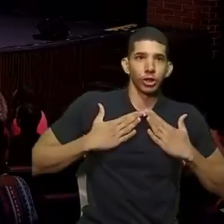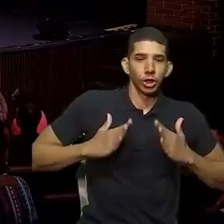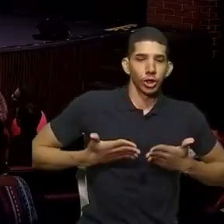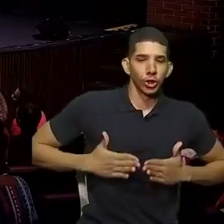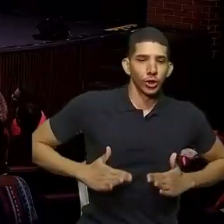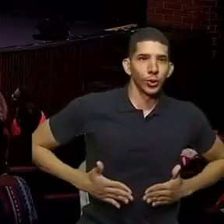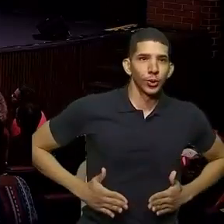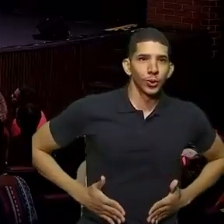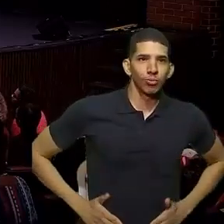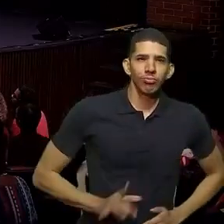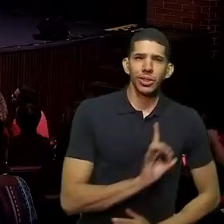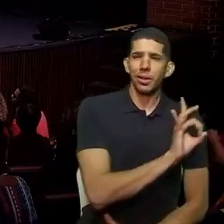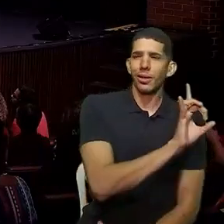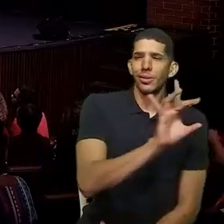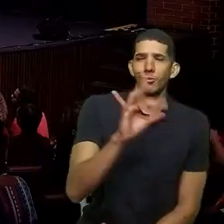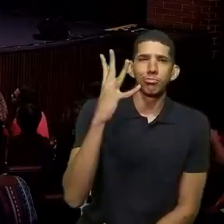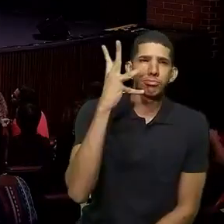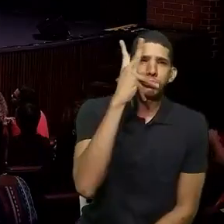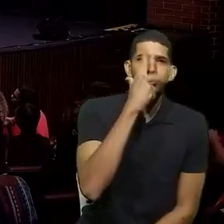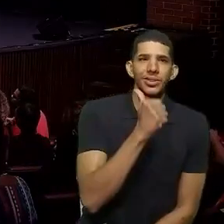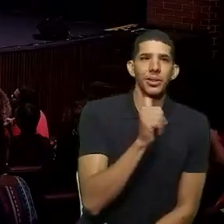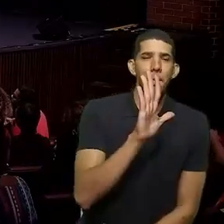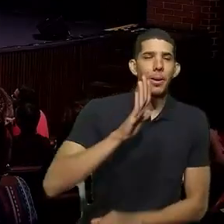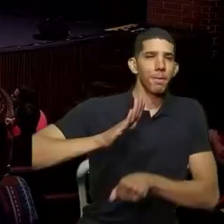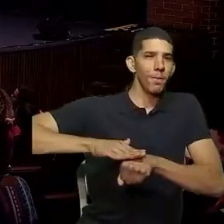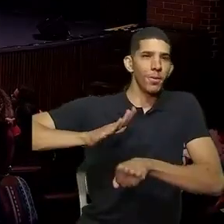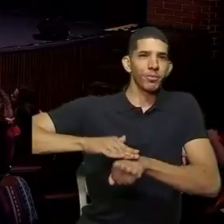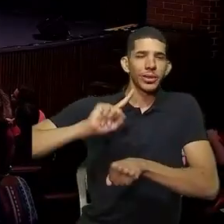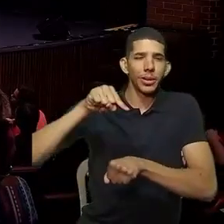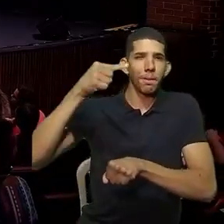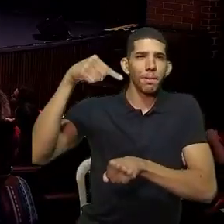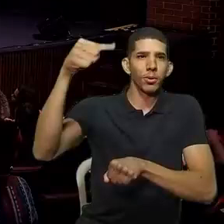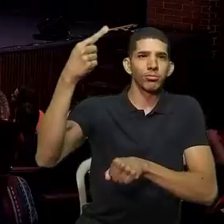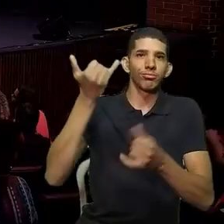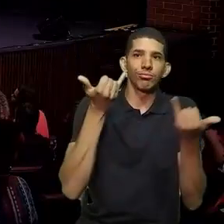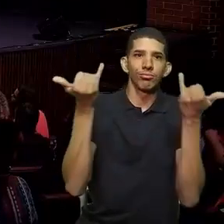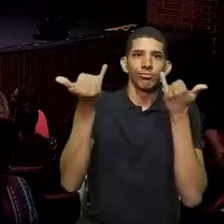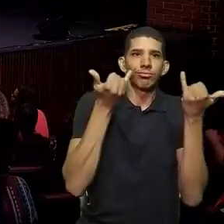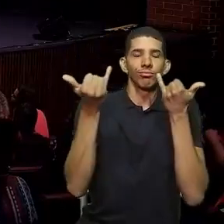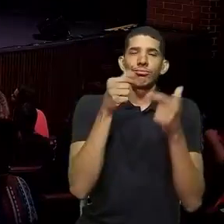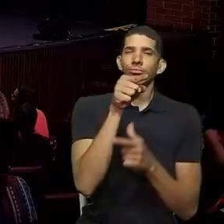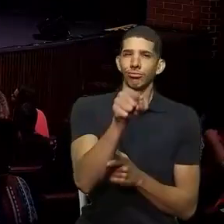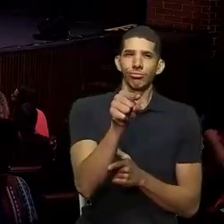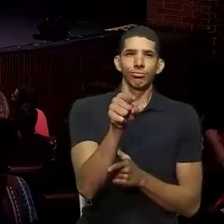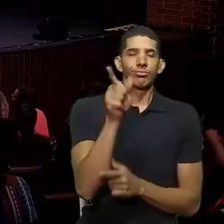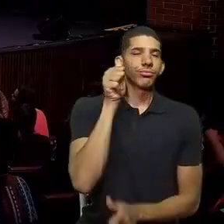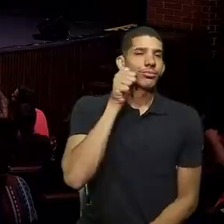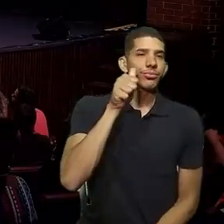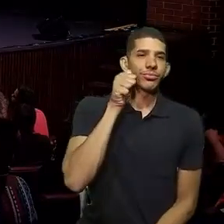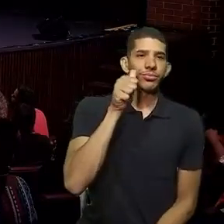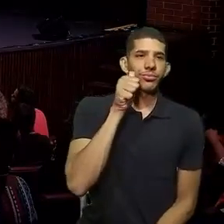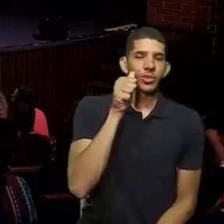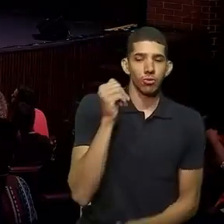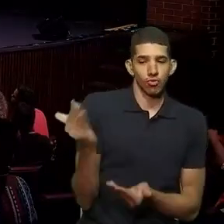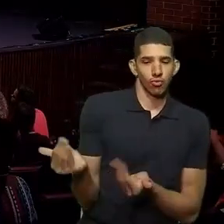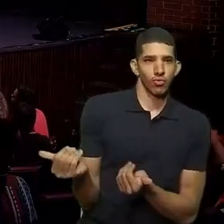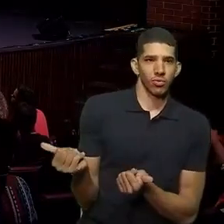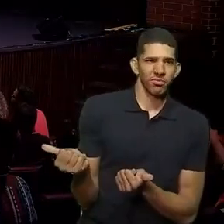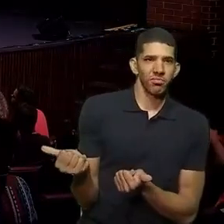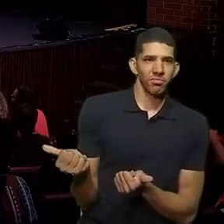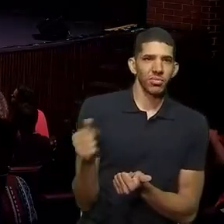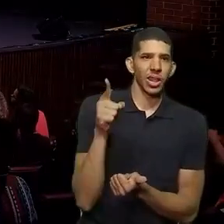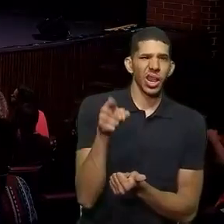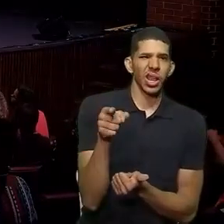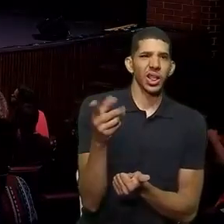outro. Muito tempo depois, fiquei sabendo que eram das moças que uma casa de encontro onde